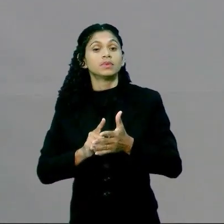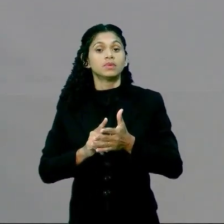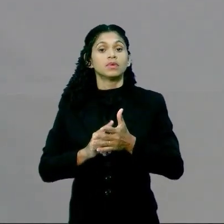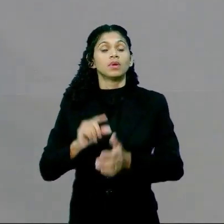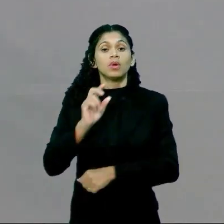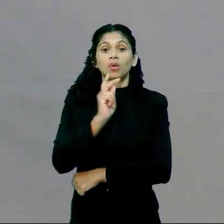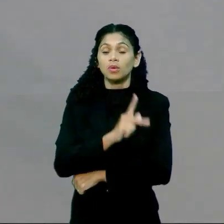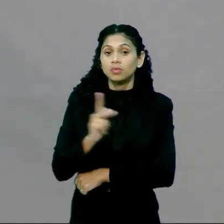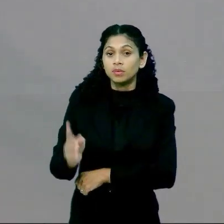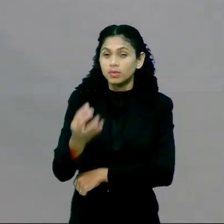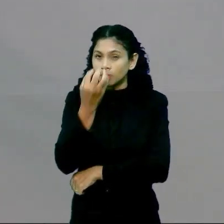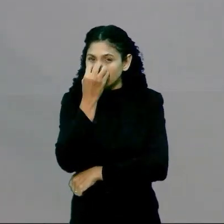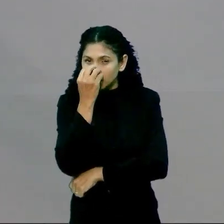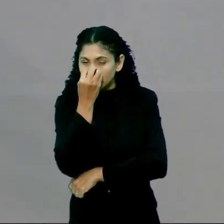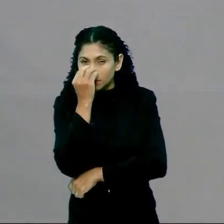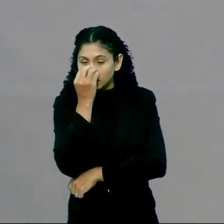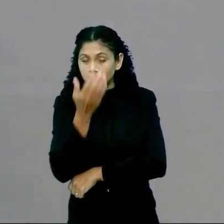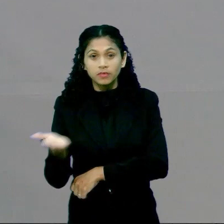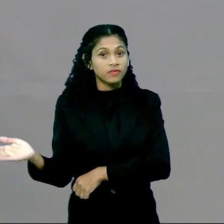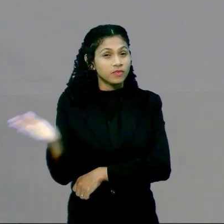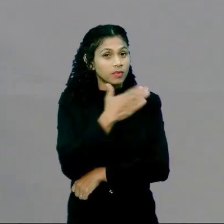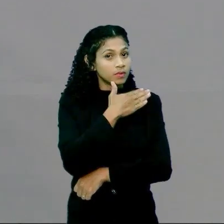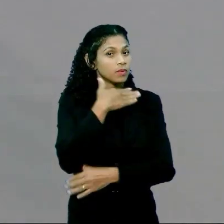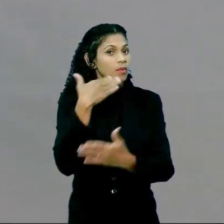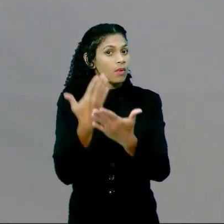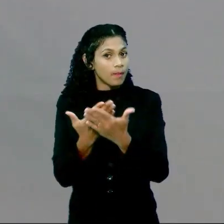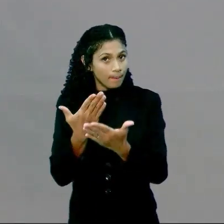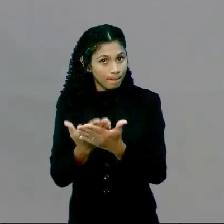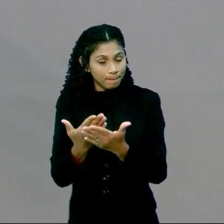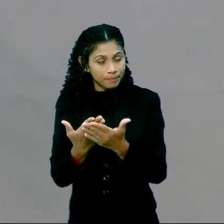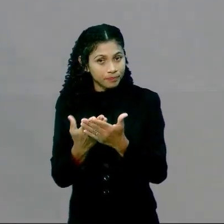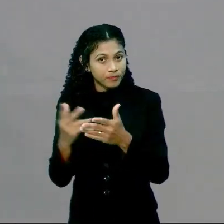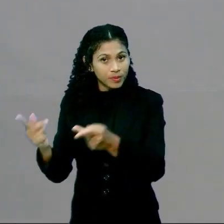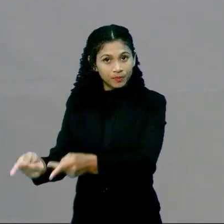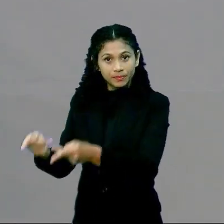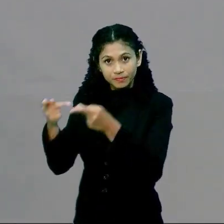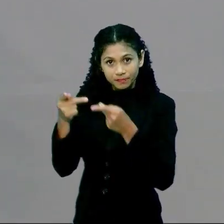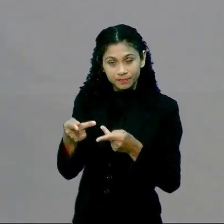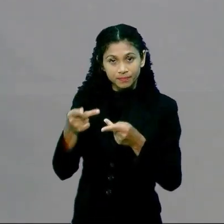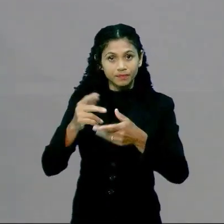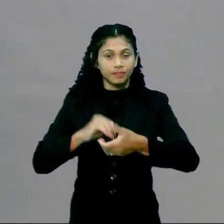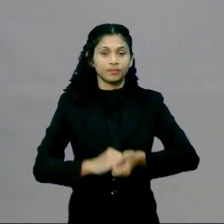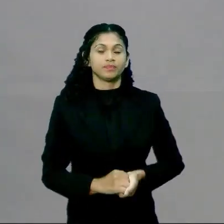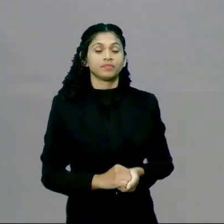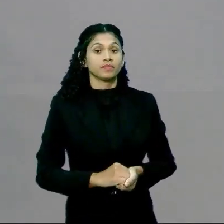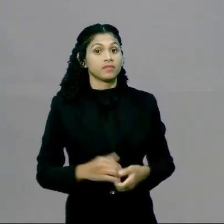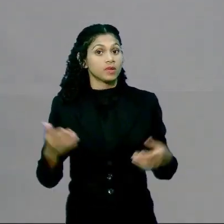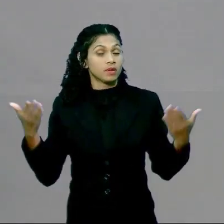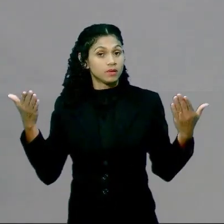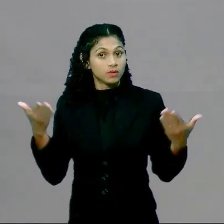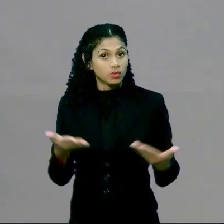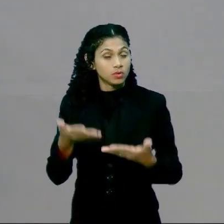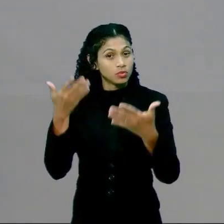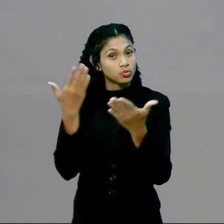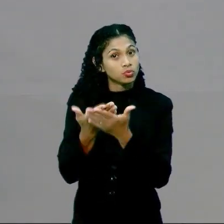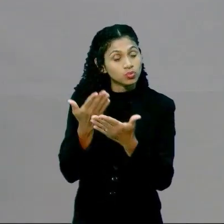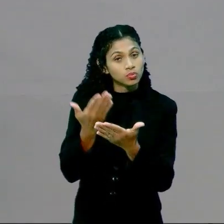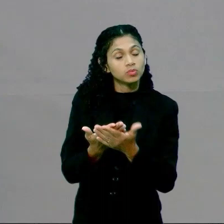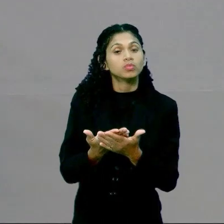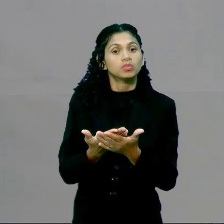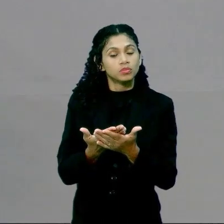língua espanhola. Vamos para mais uma aula, galera. Sejam bem-vindos. Hoje nós vamos